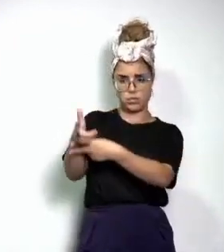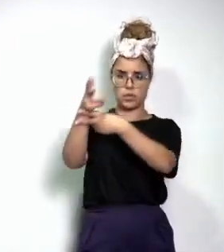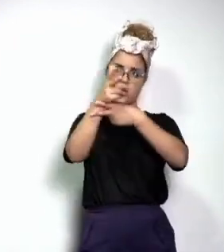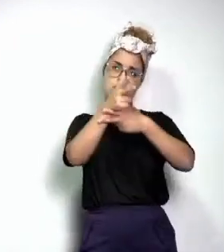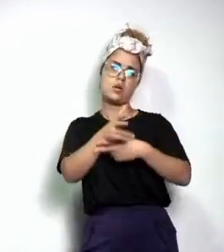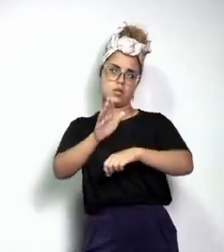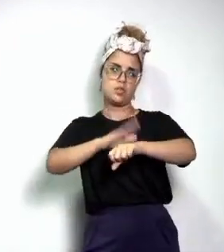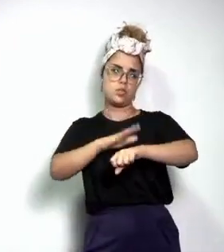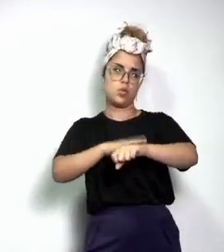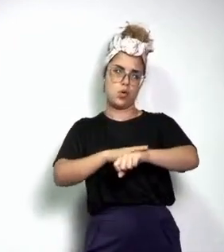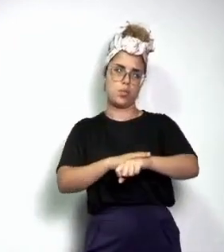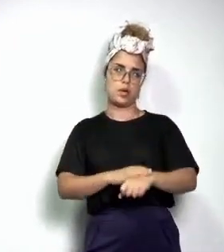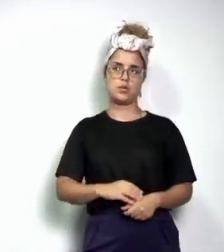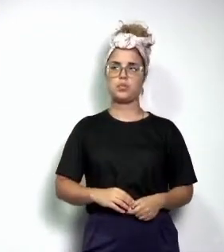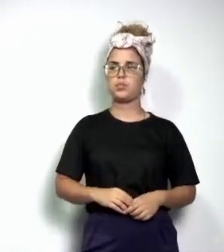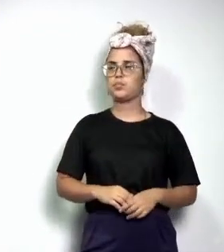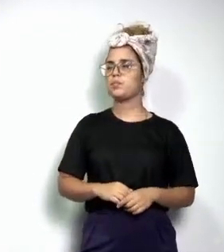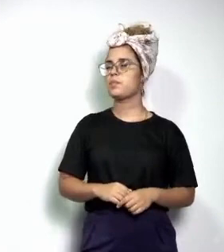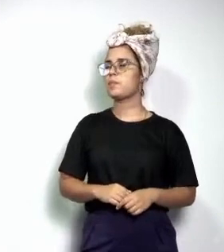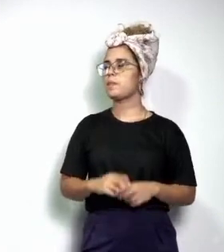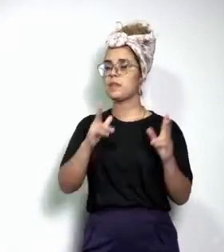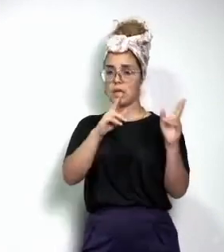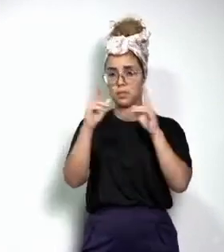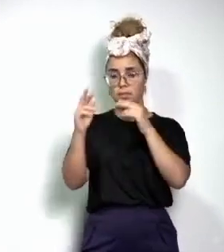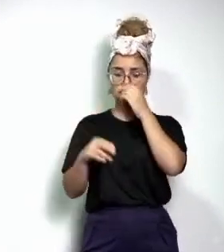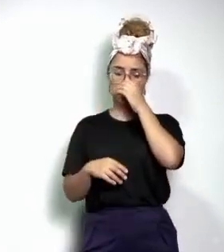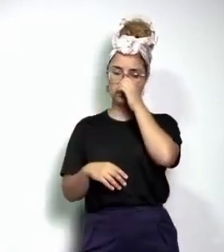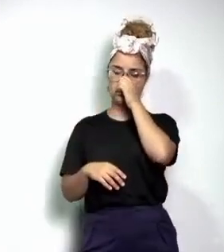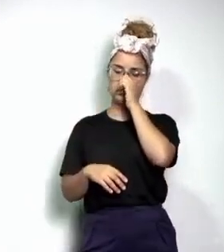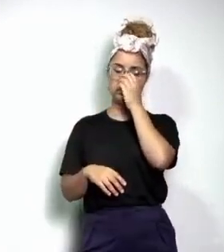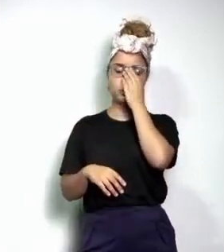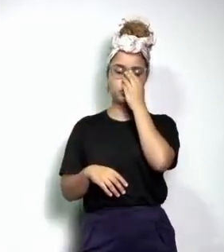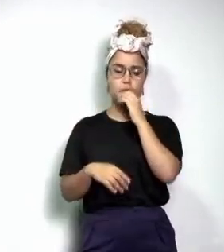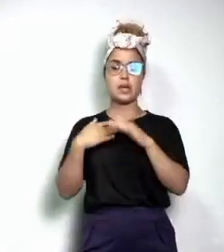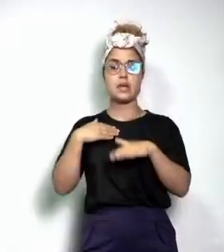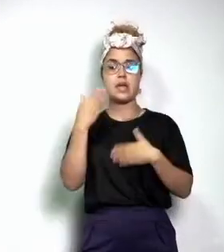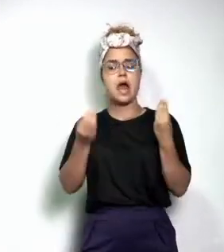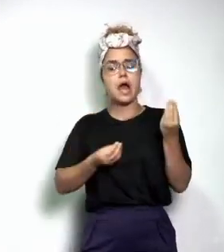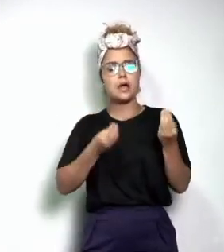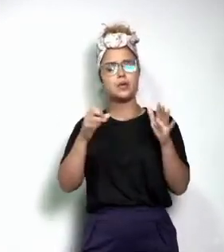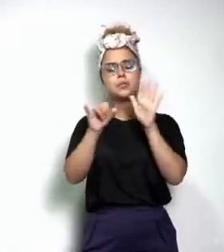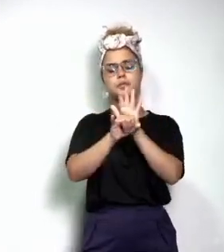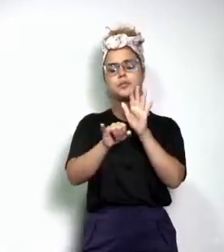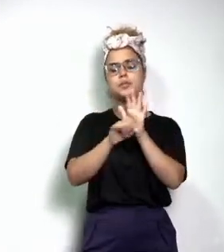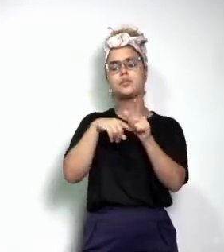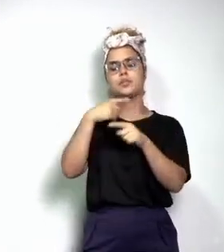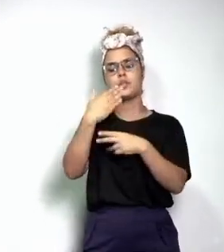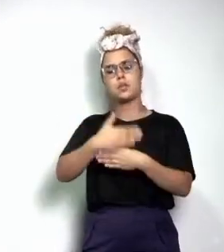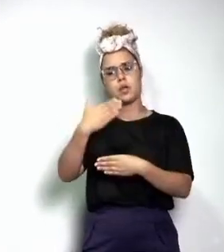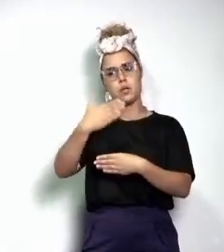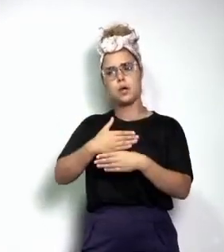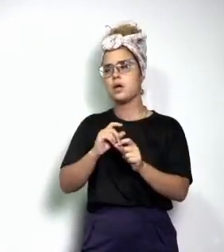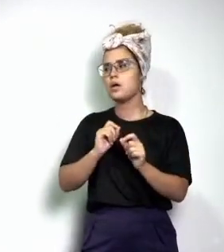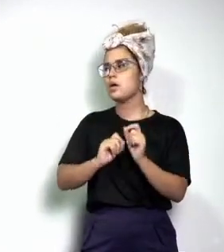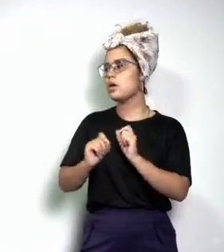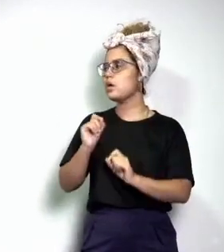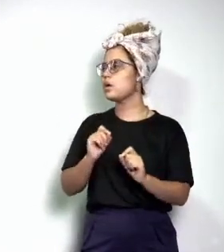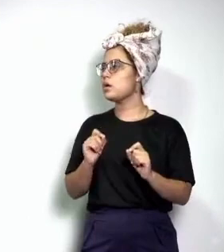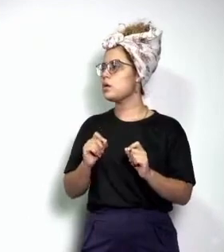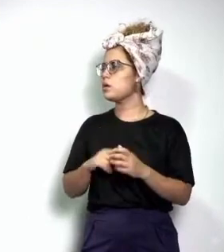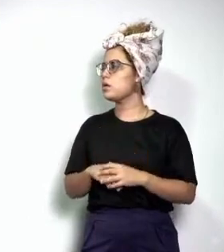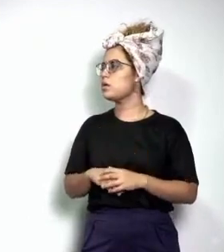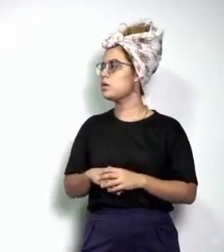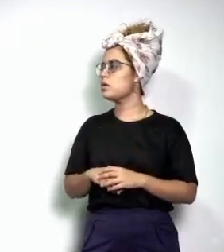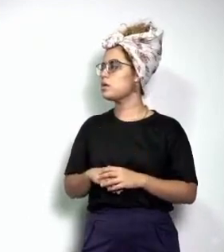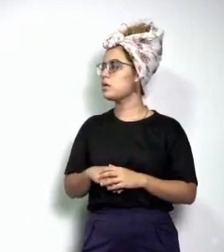no momento que ele vai ser syncado. E aí, a forma como a gente faz essa identificação de claquete